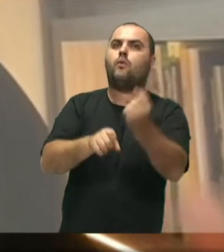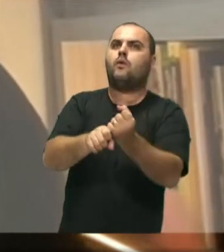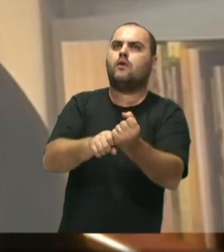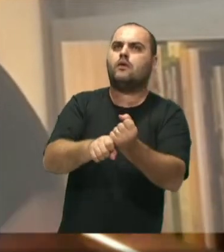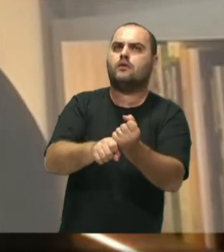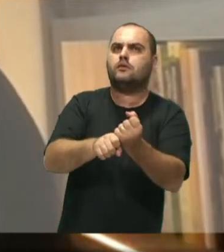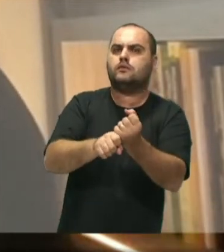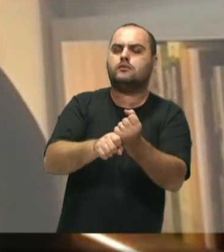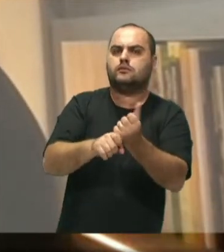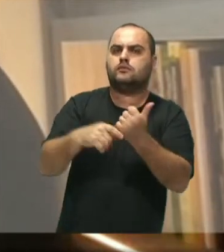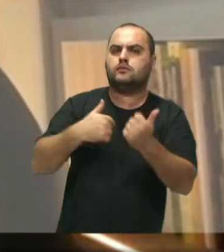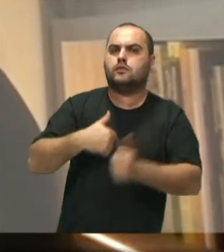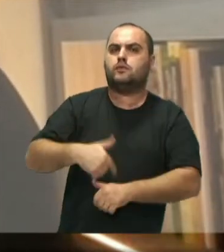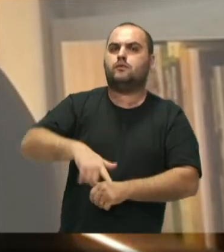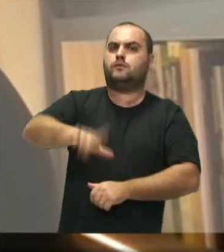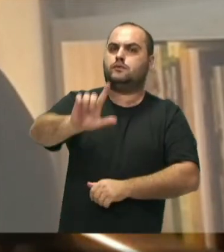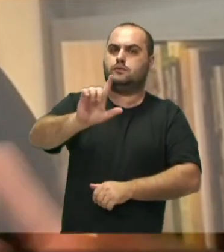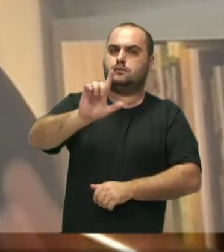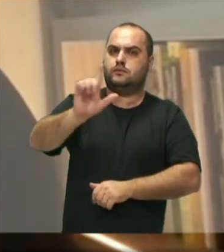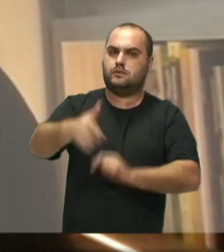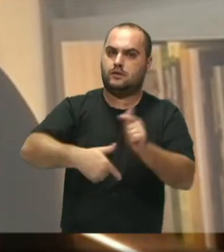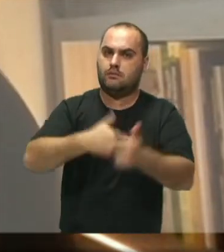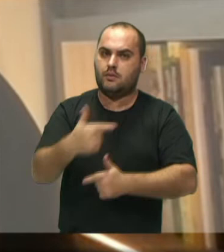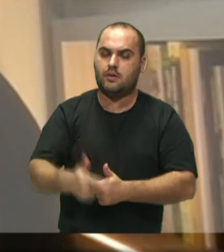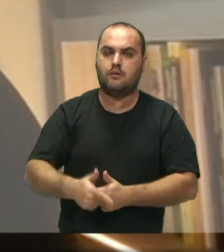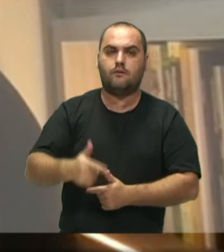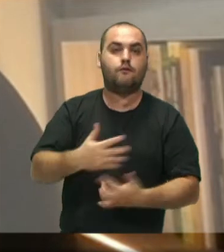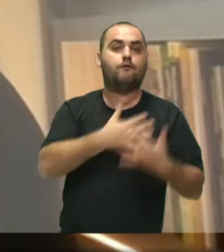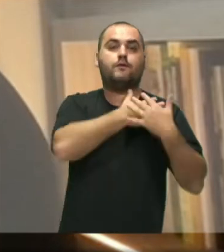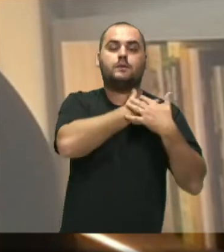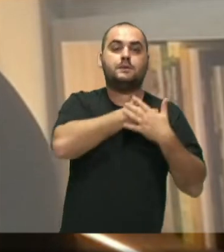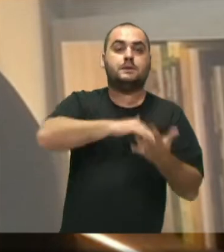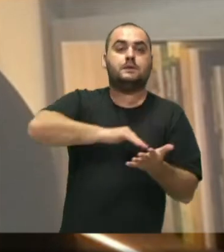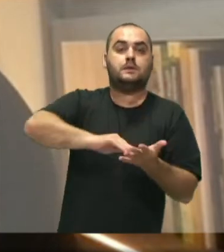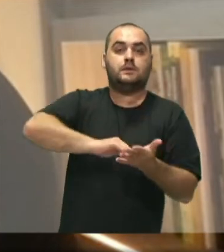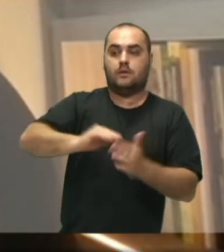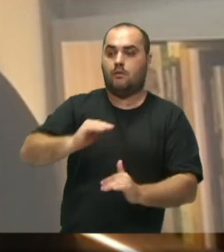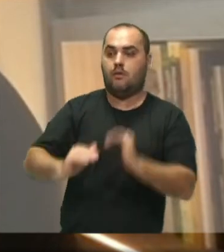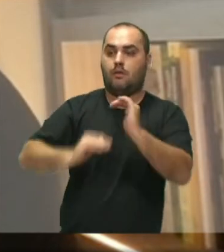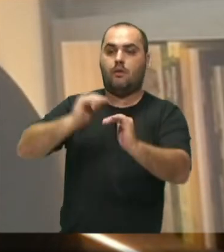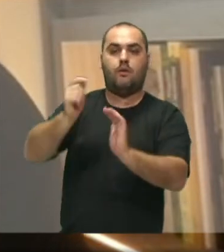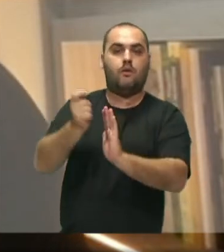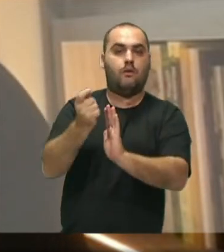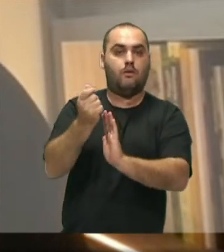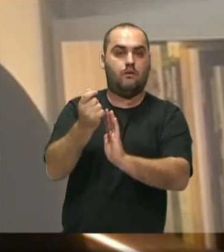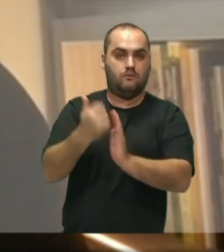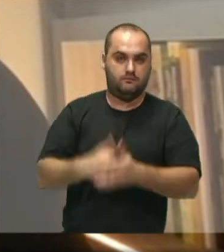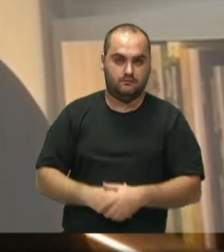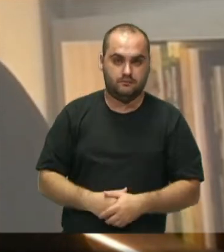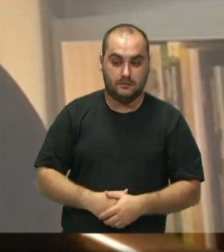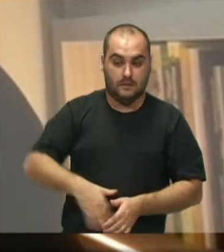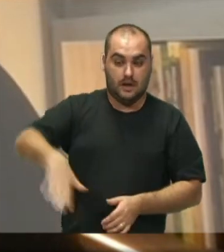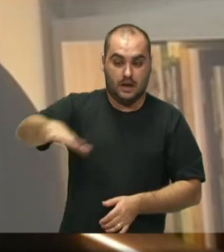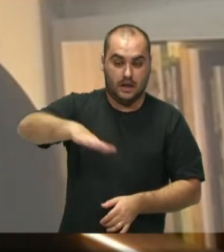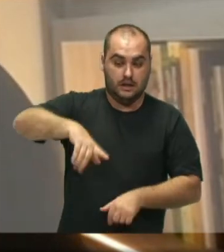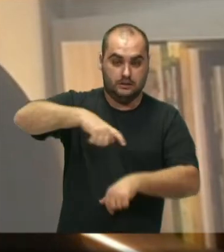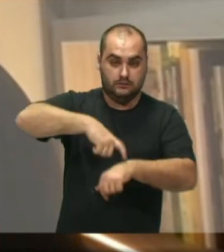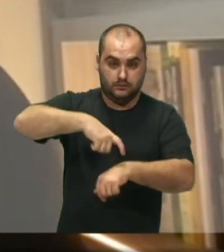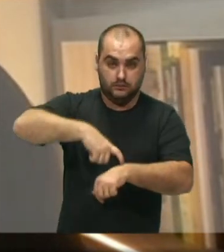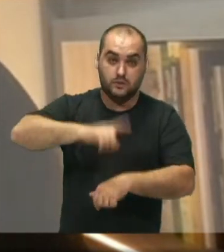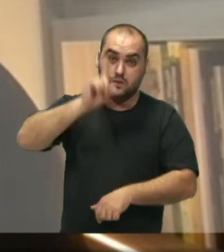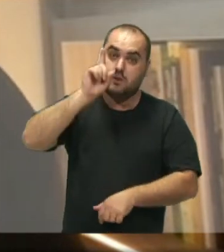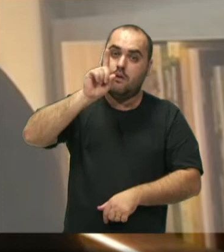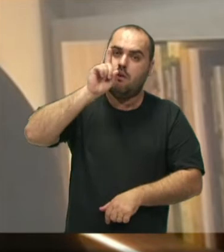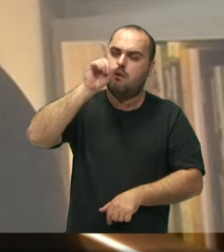ano cumprir com a Ágata função de ser secretário de desenvolvimento econômico é durante esse período um